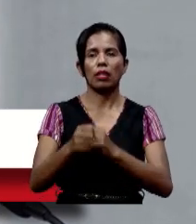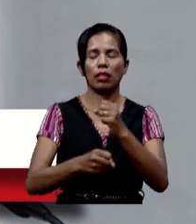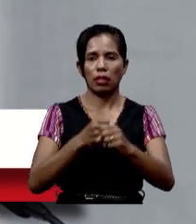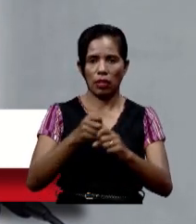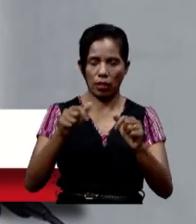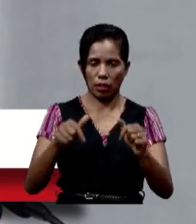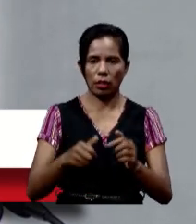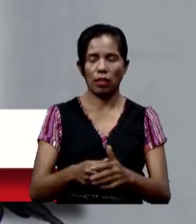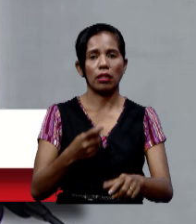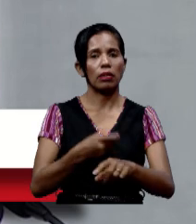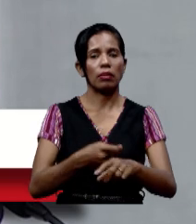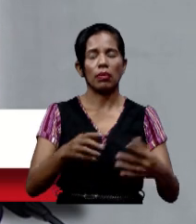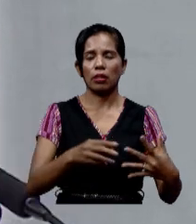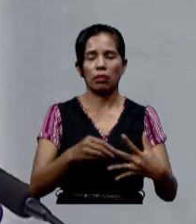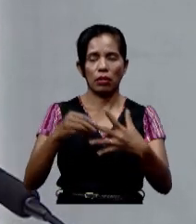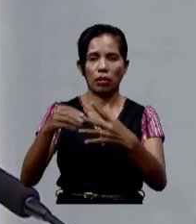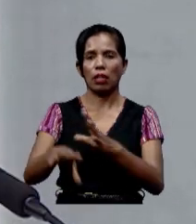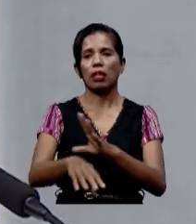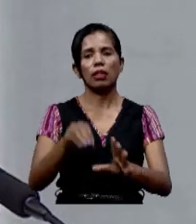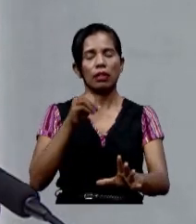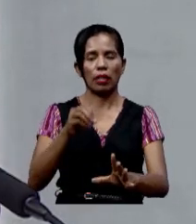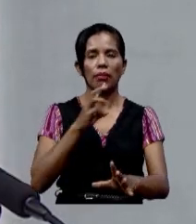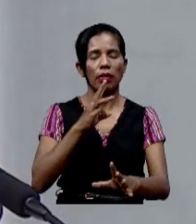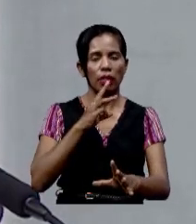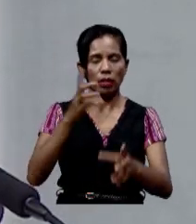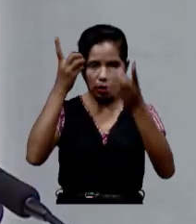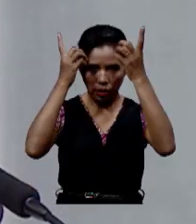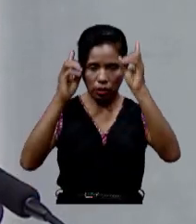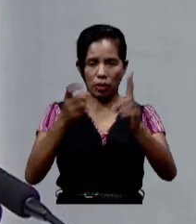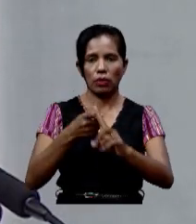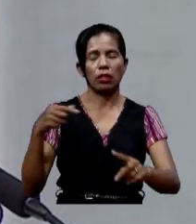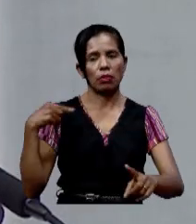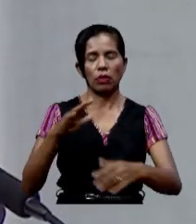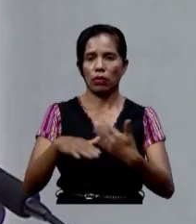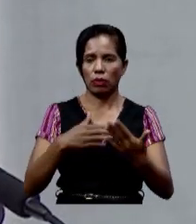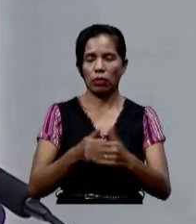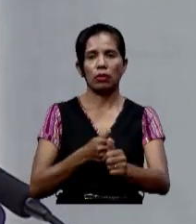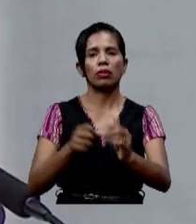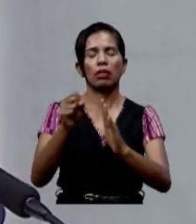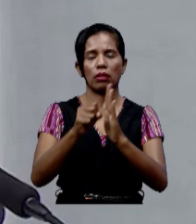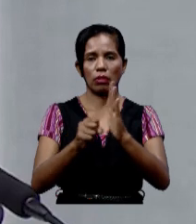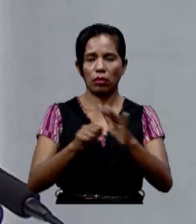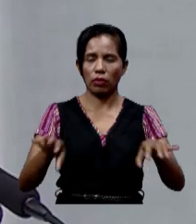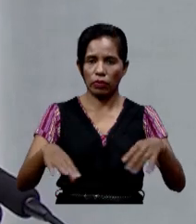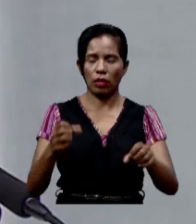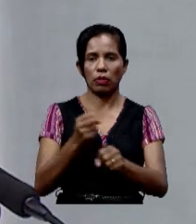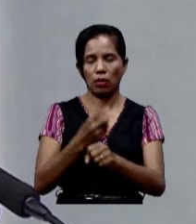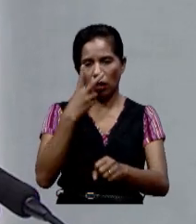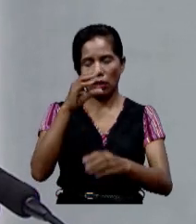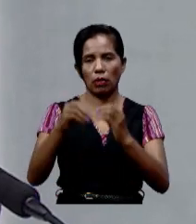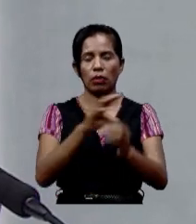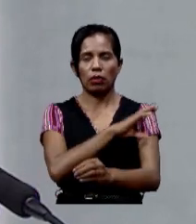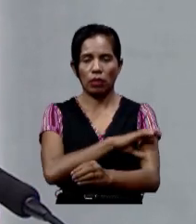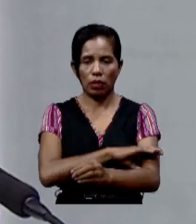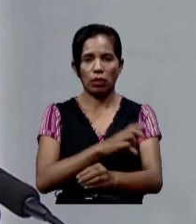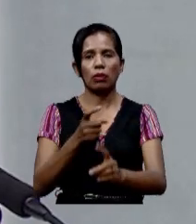indenenian. Momento específico bahasa IBN determina ona husi gabinete sirahutu. Baseia ba estatuto esforço atu confirma segurança husi